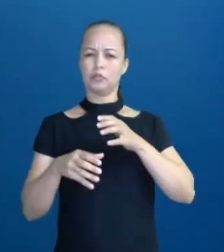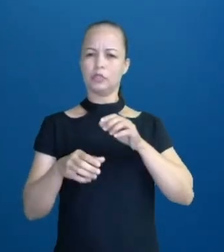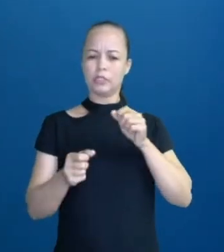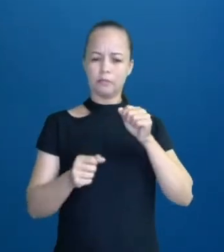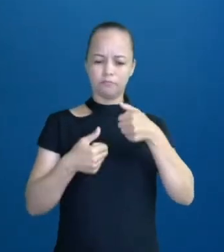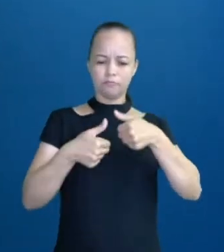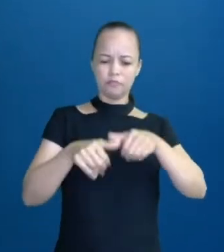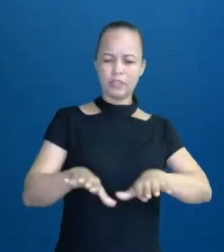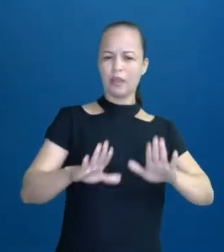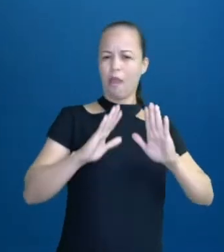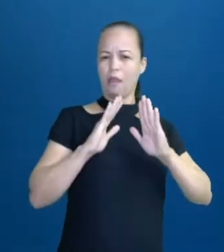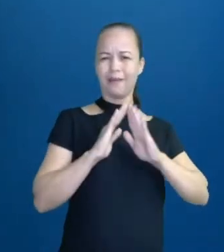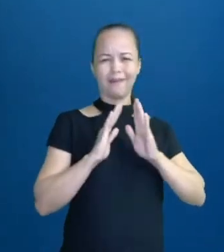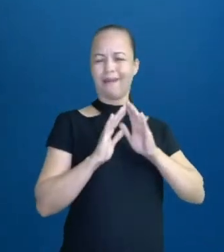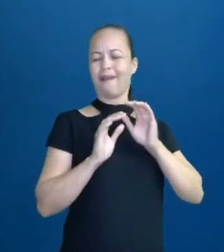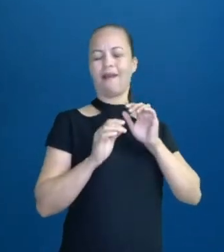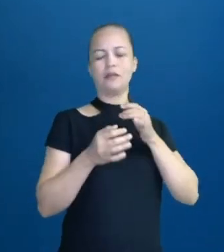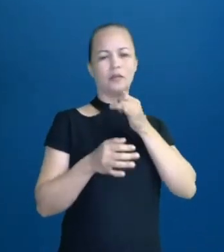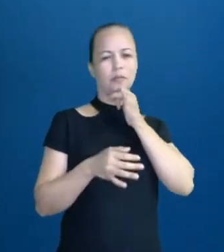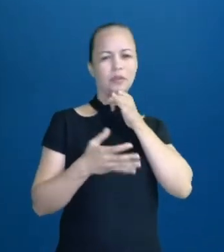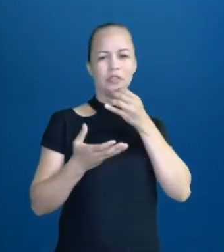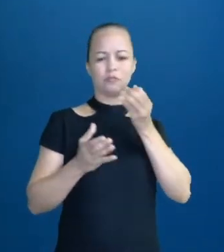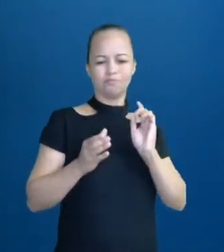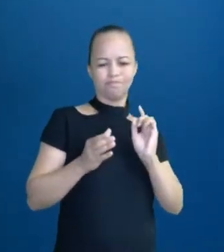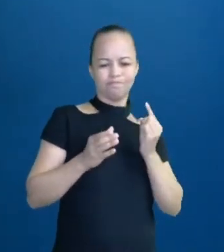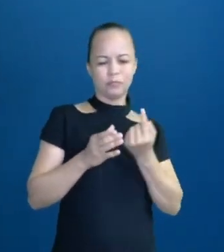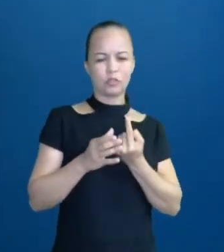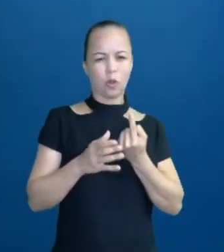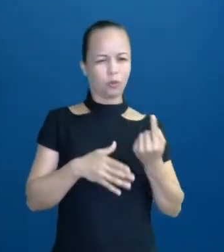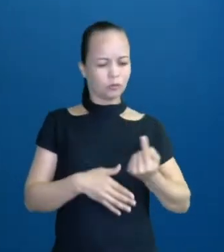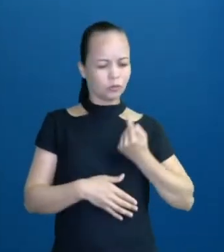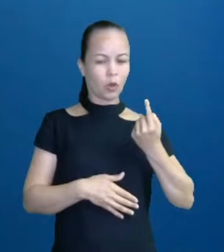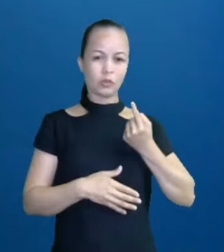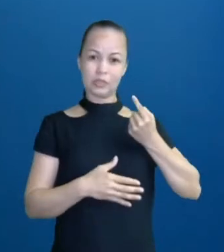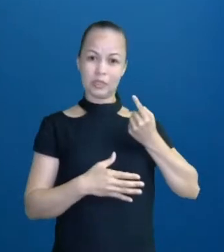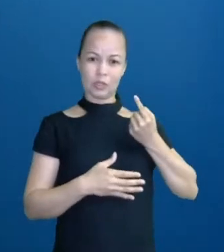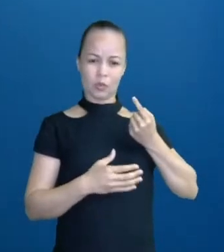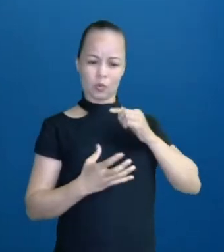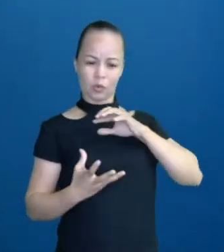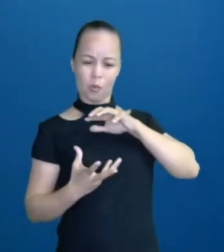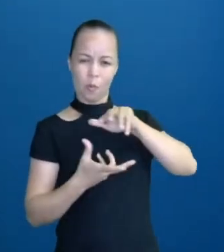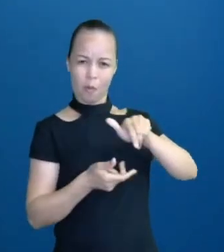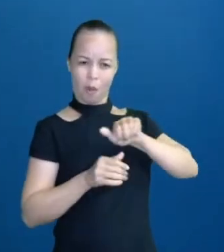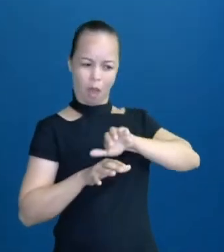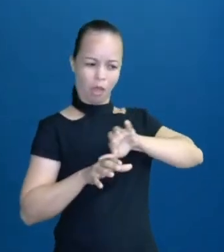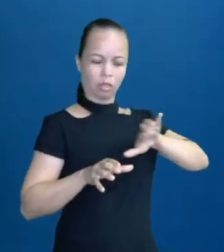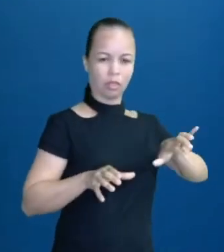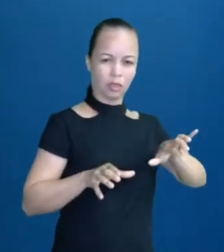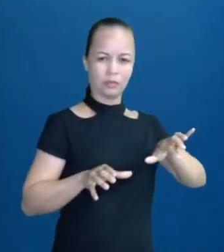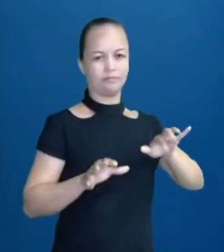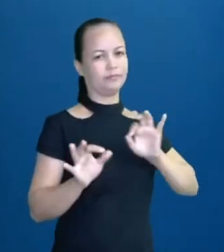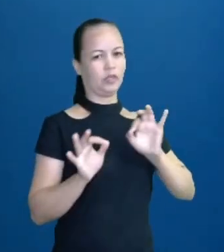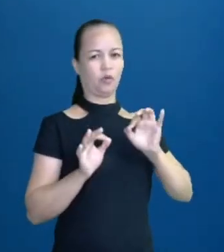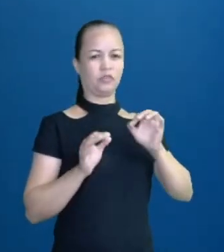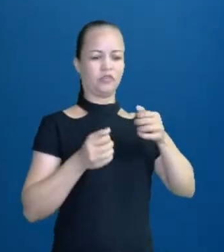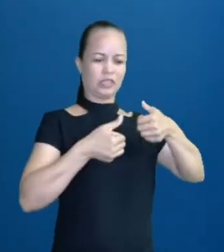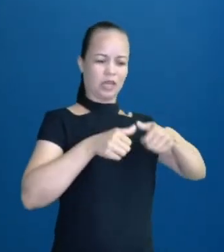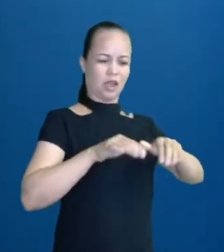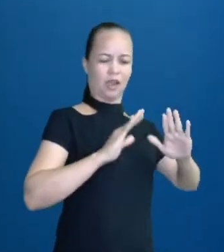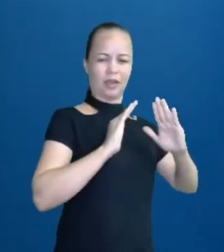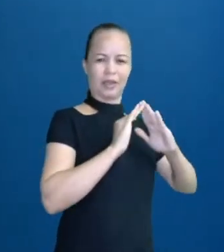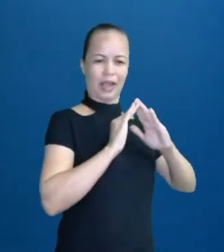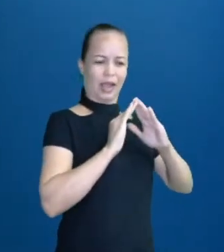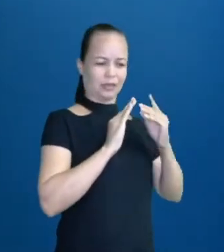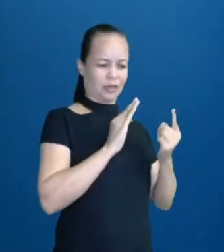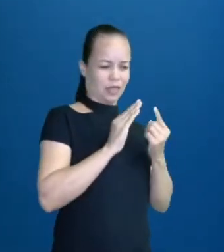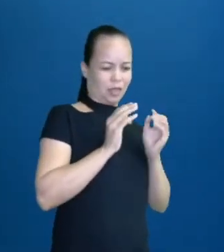sociais, impeçam, né, ou nos isolem completamente do mundo, né? Como se a gente vivesse lá dentro da nossa casa, se a nossa